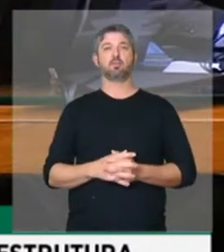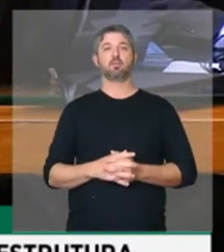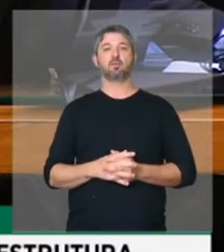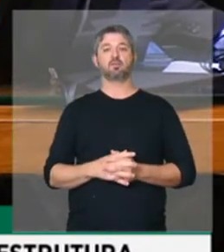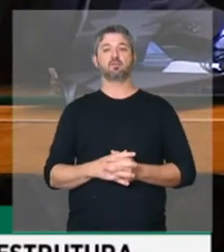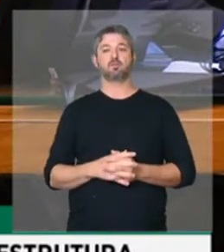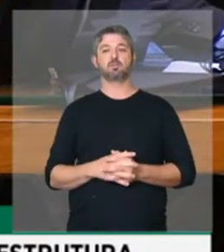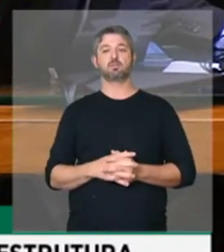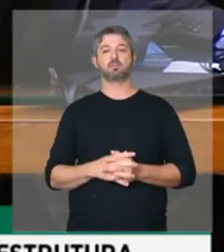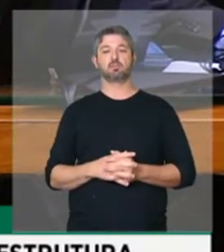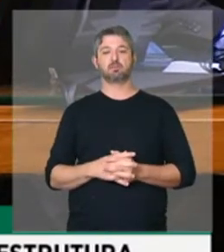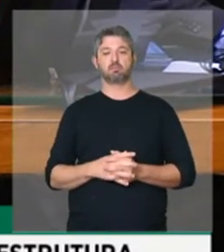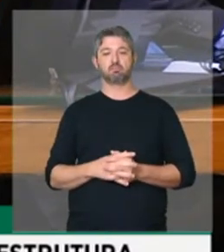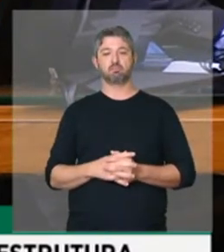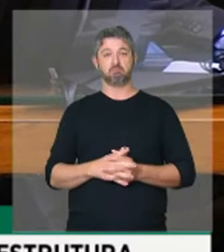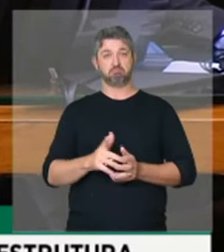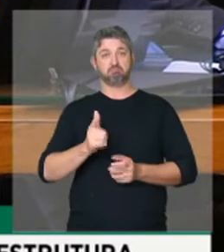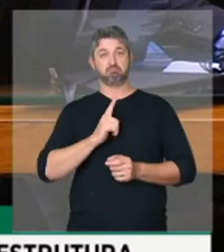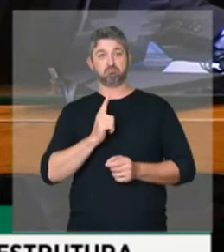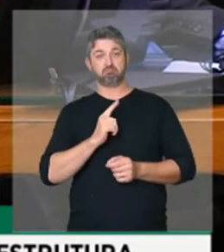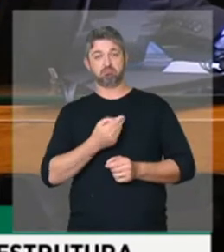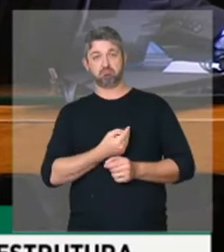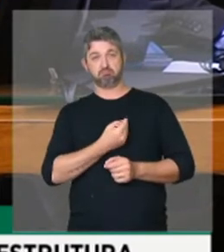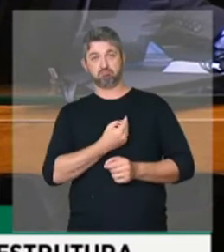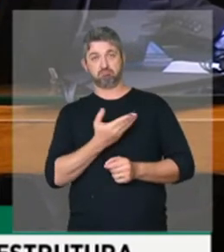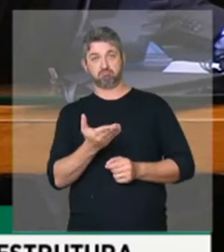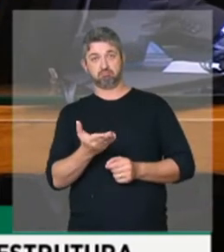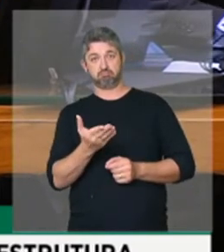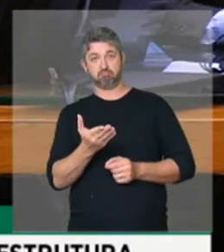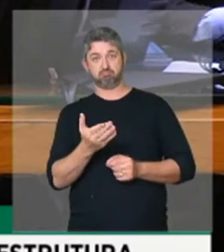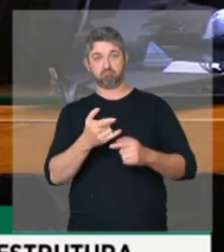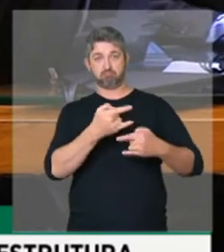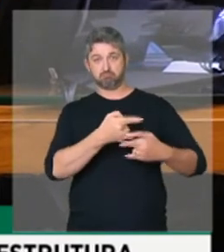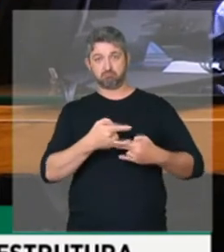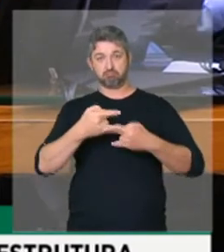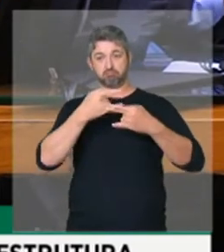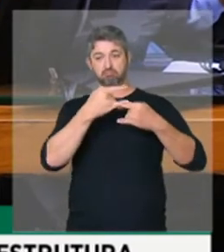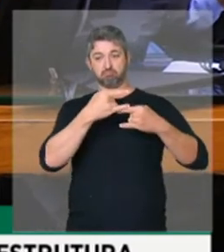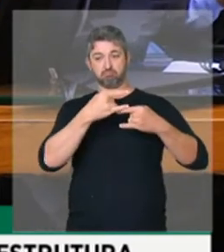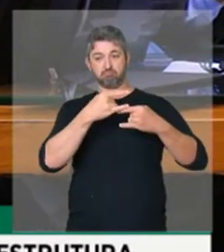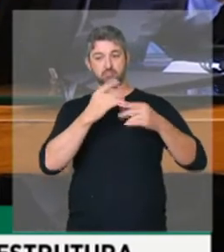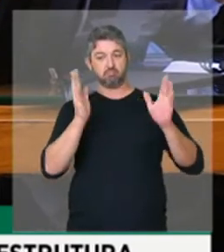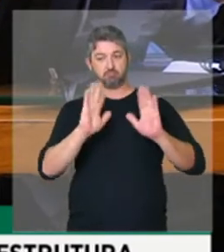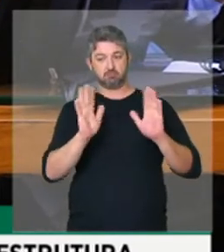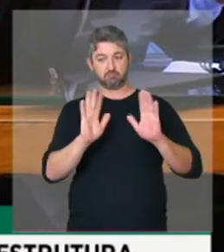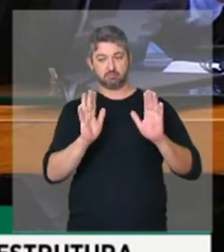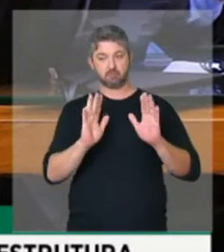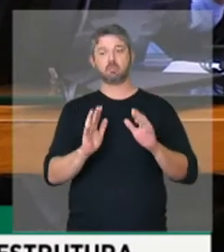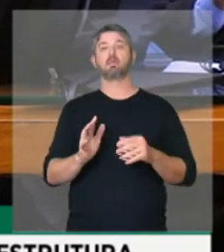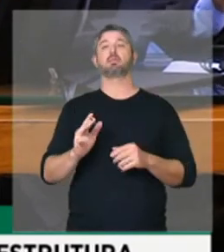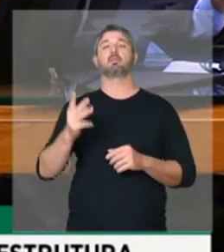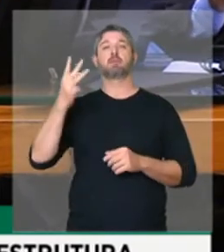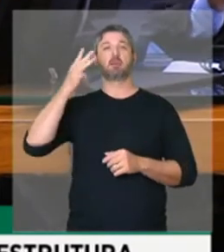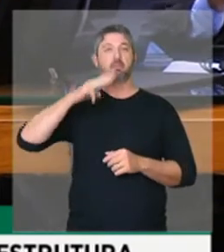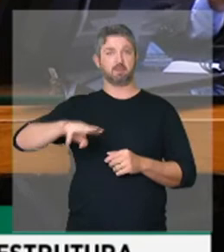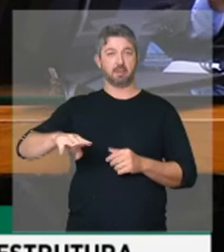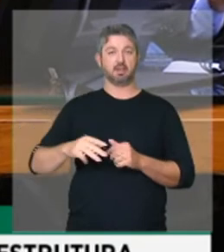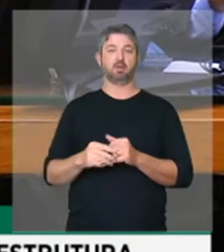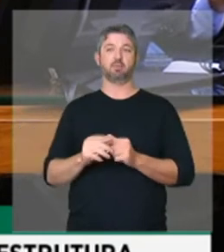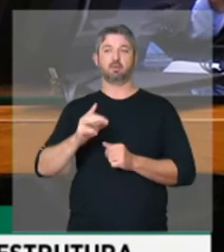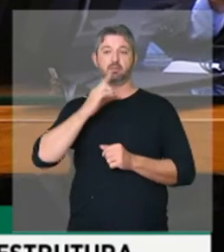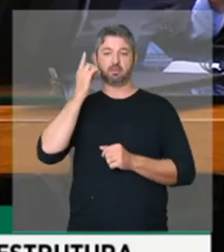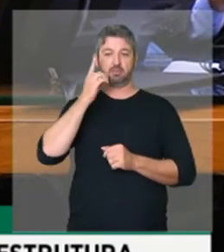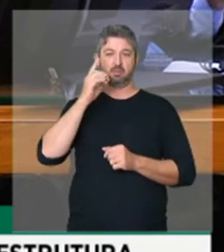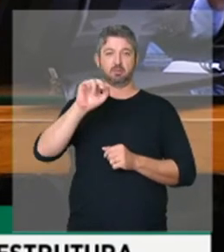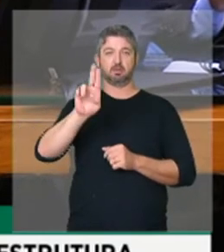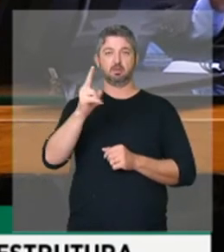Coronel Tadeu está no plenário ou está na sala? Então vamos ao Maranhão com o deputado